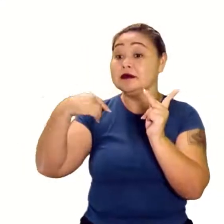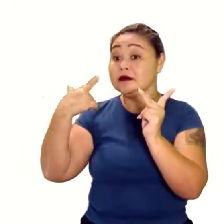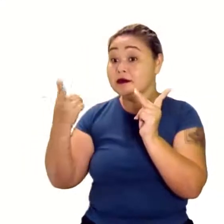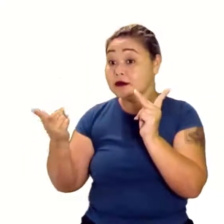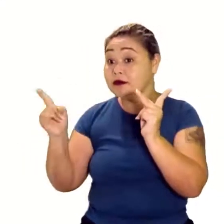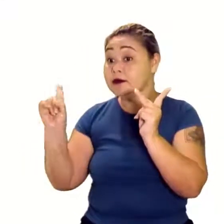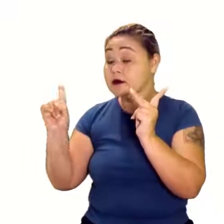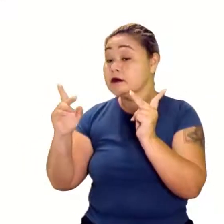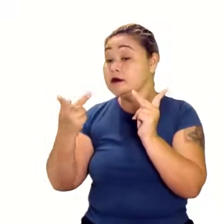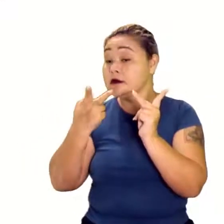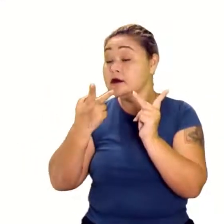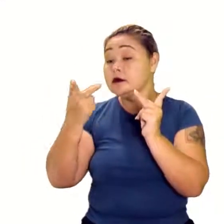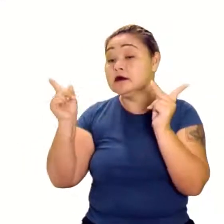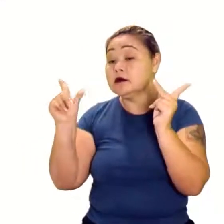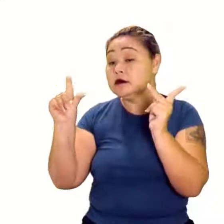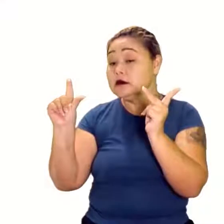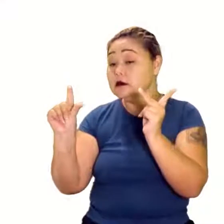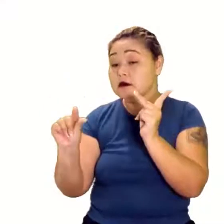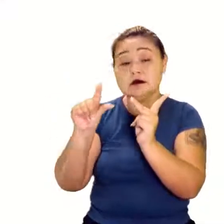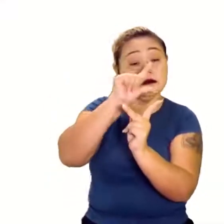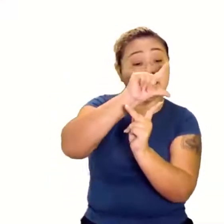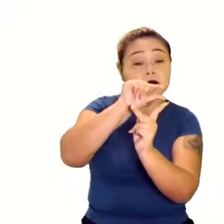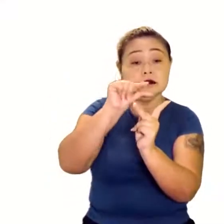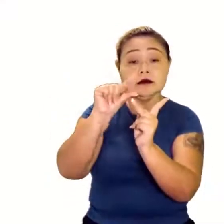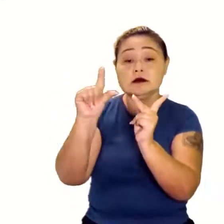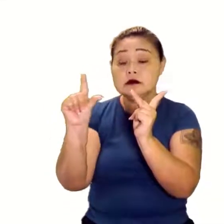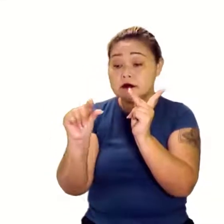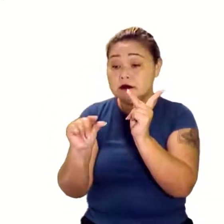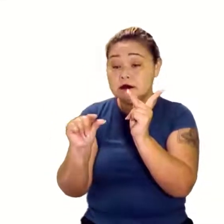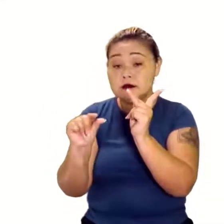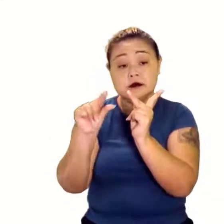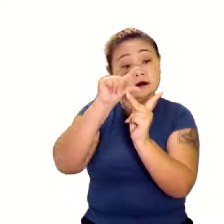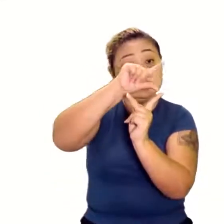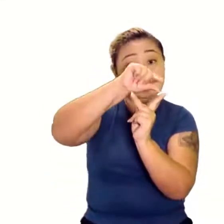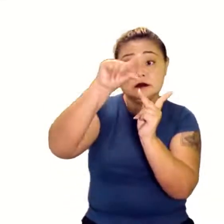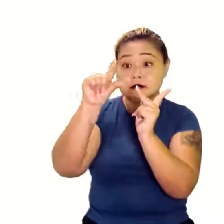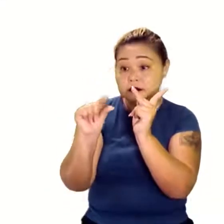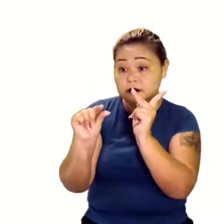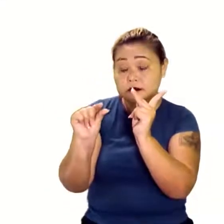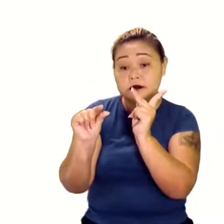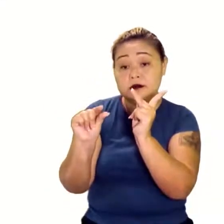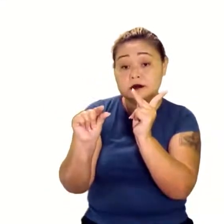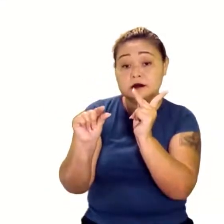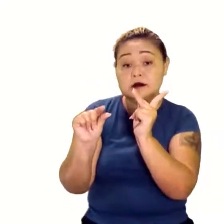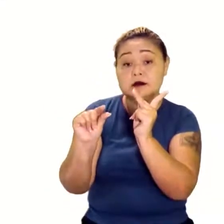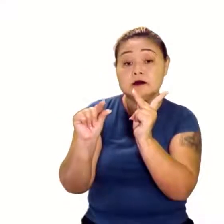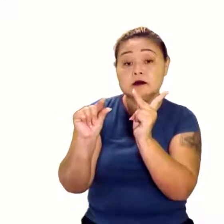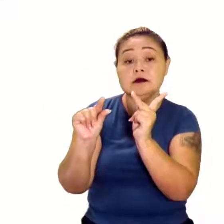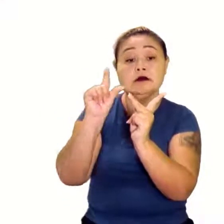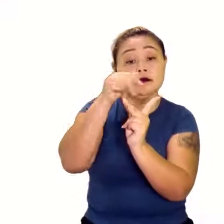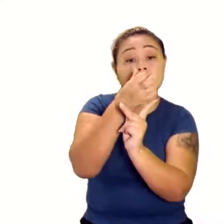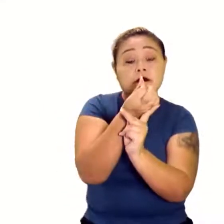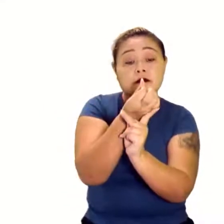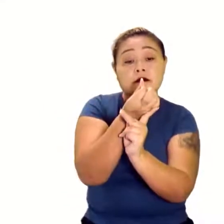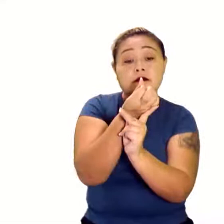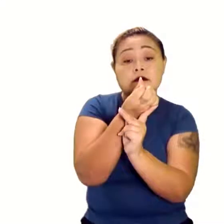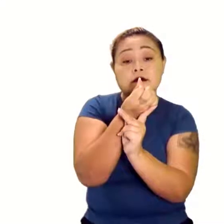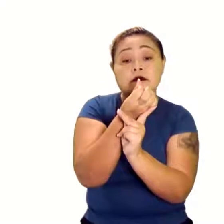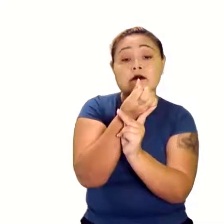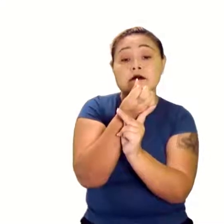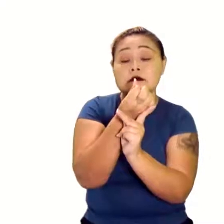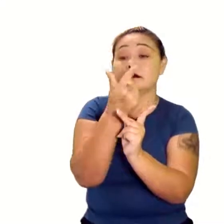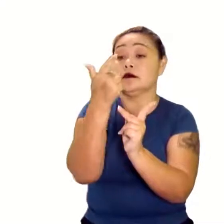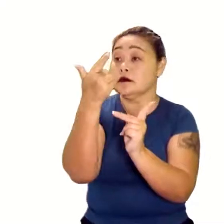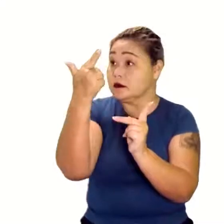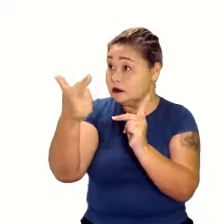aqui nós podemos simplificar o índice e o expoente. O índice é 6. 6 é